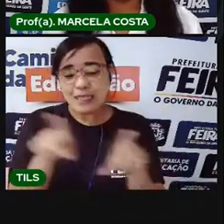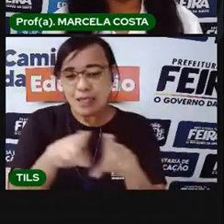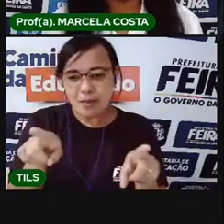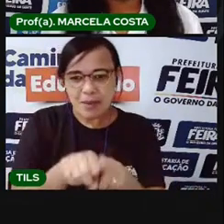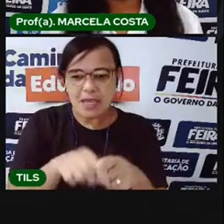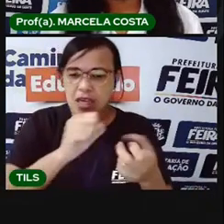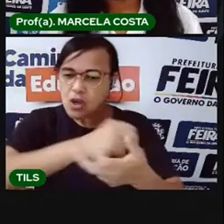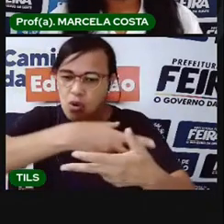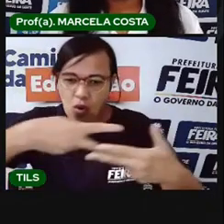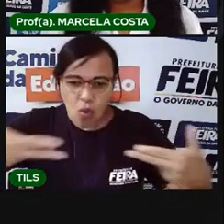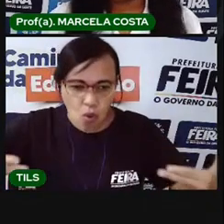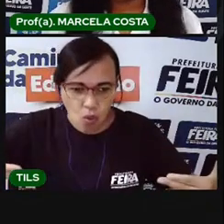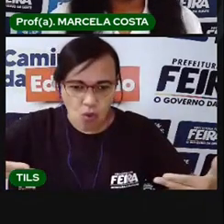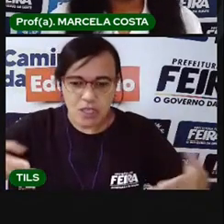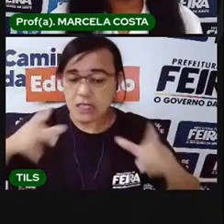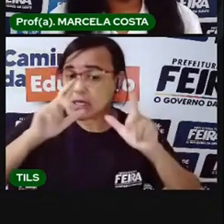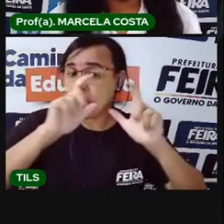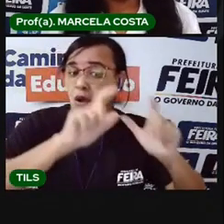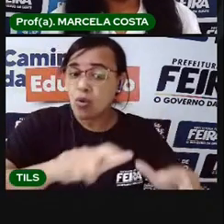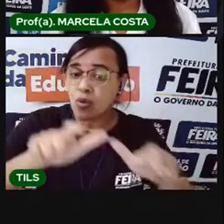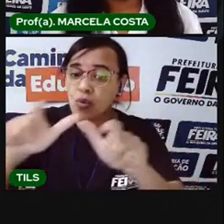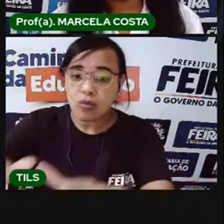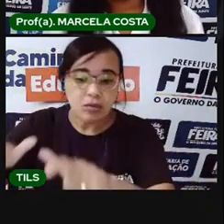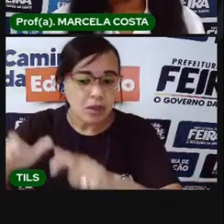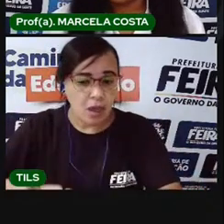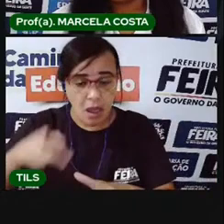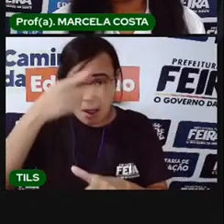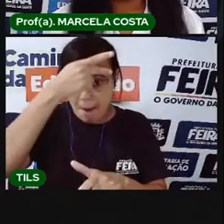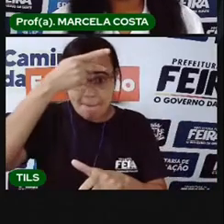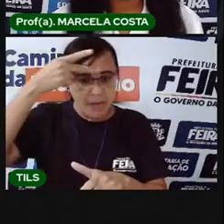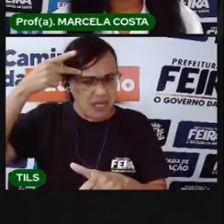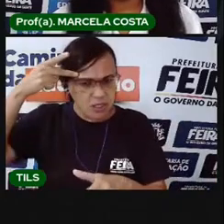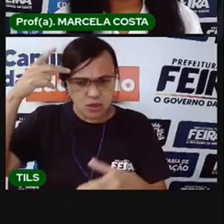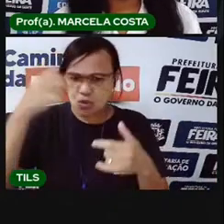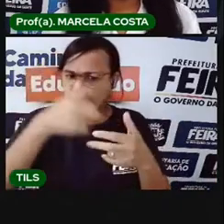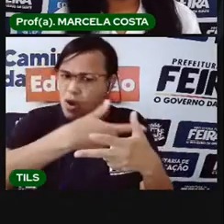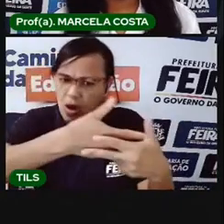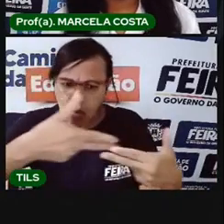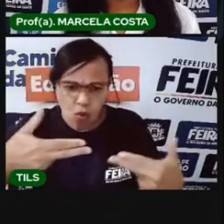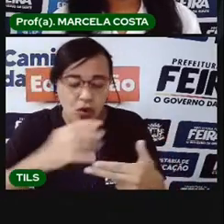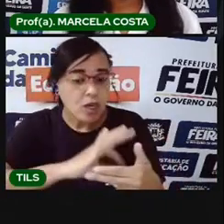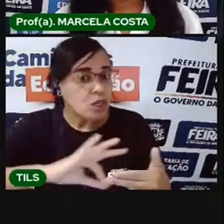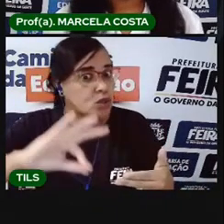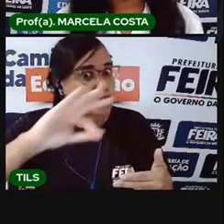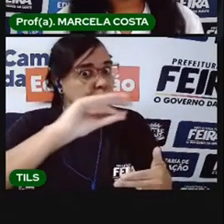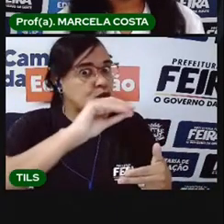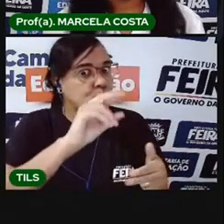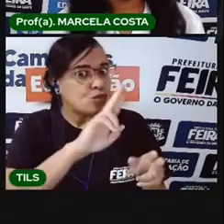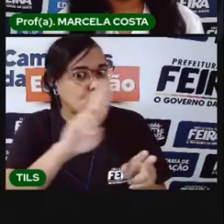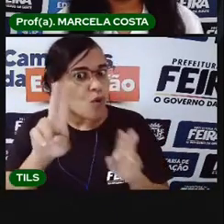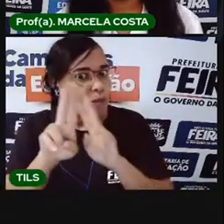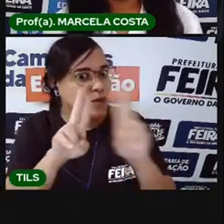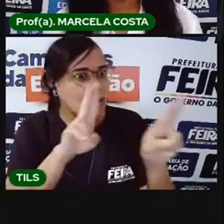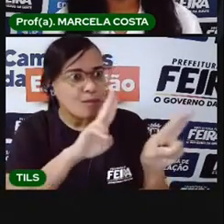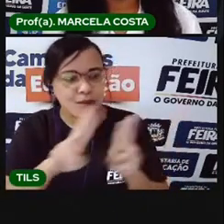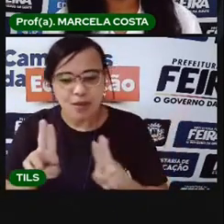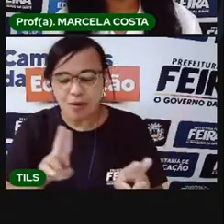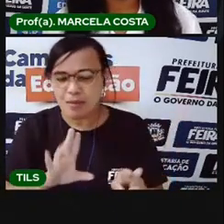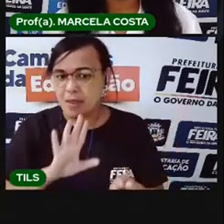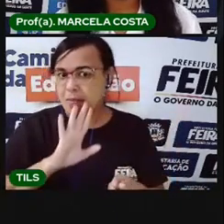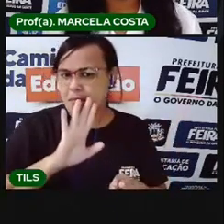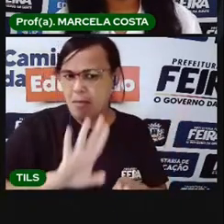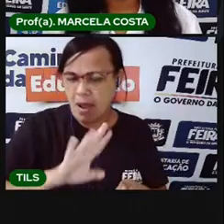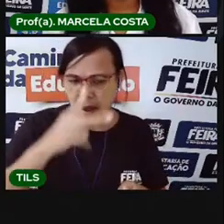coisas. Lugares, pessoas, objetos. A gente também viu que só as pessoas têm